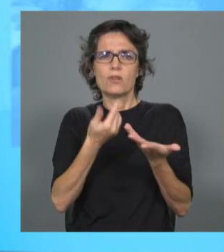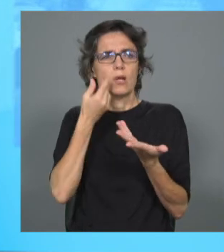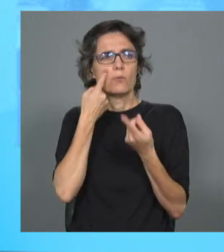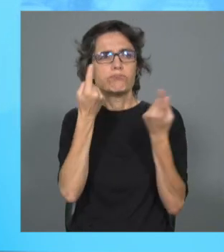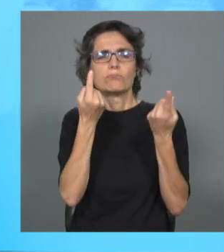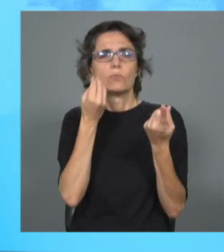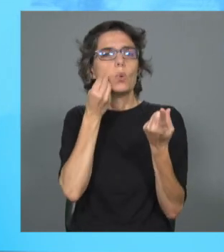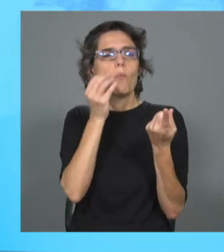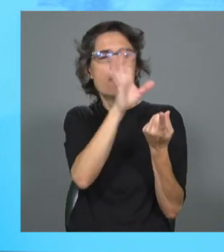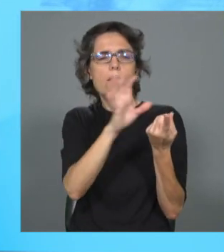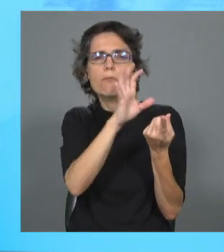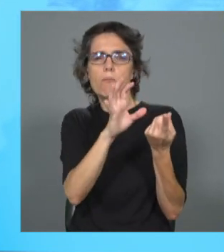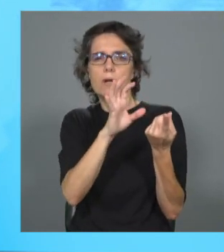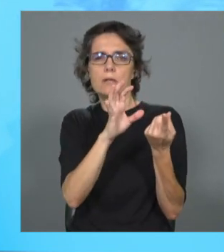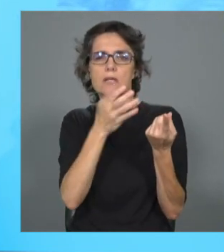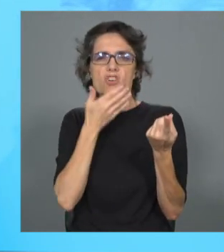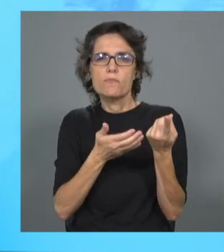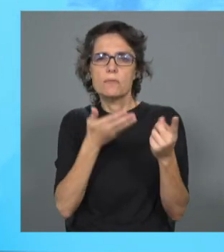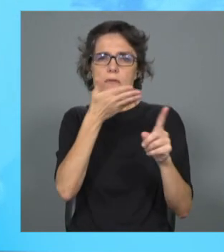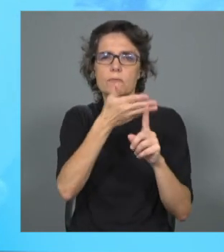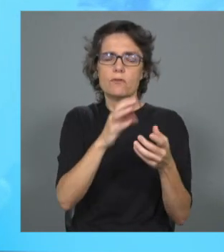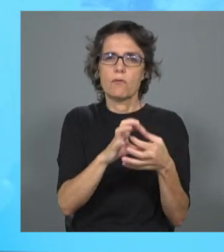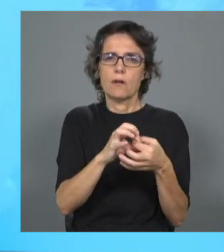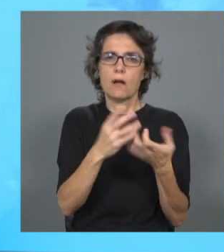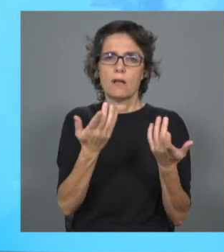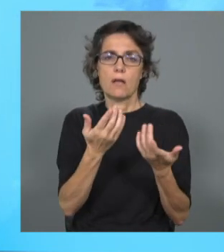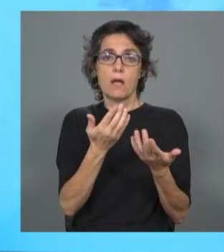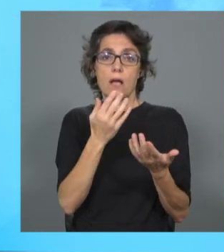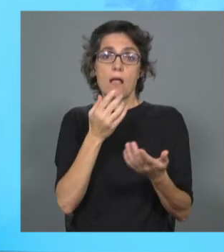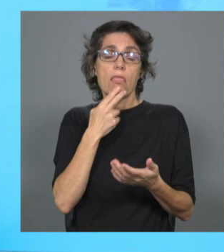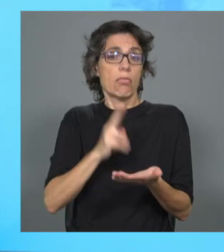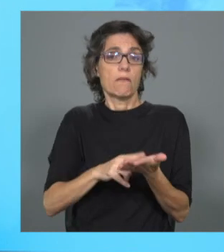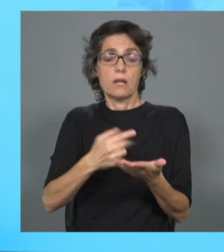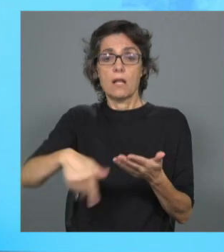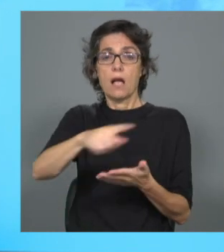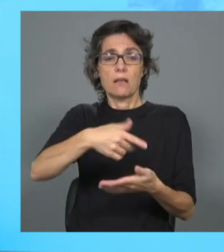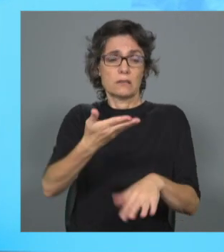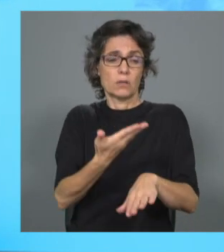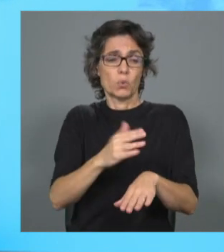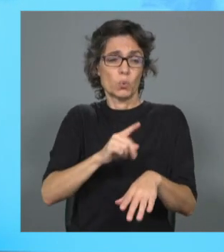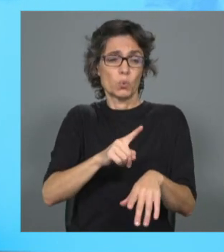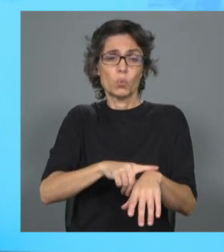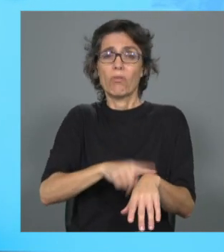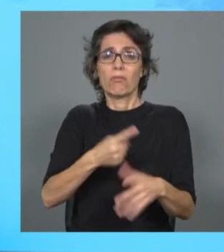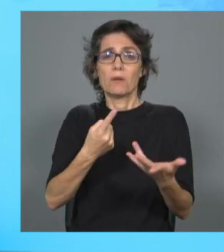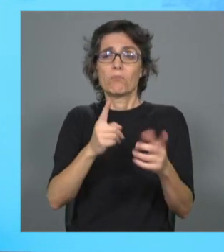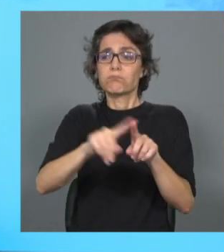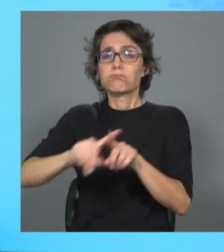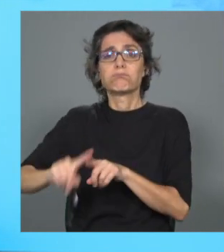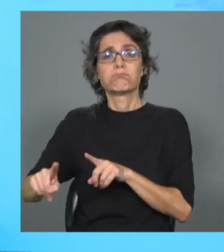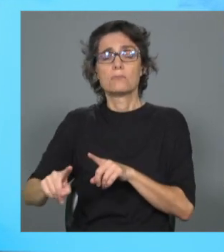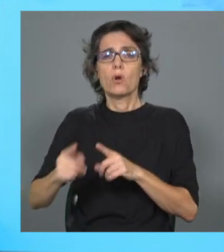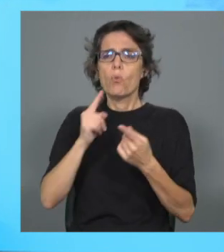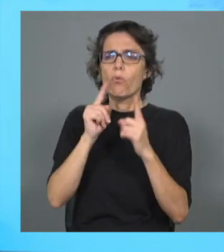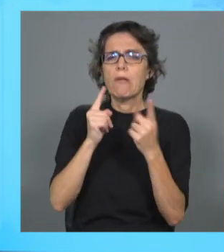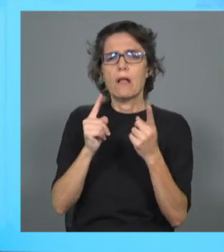nestes lugares, com tempos que são diferentes, em que o diálogo é sempre muito sublinhado?